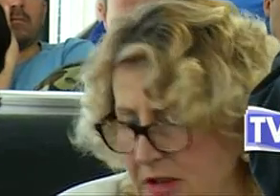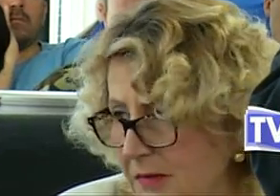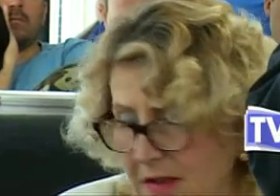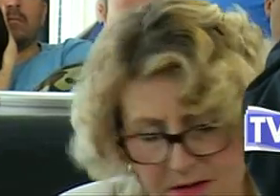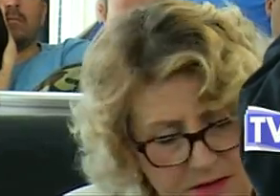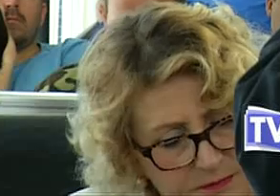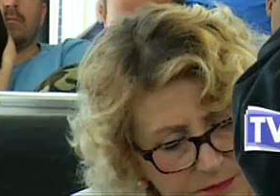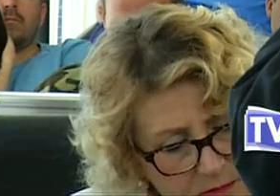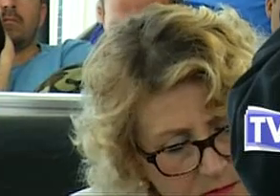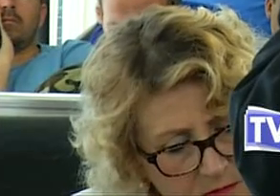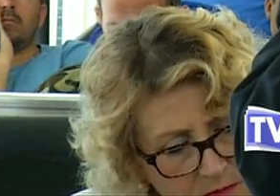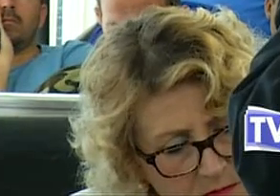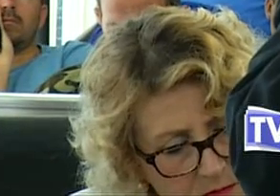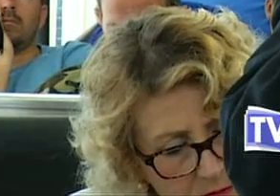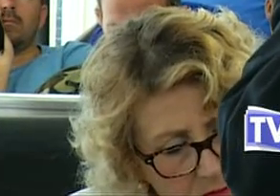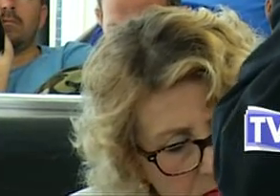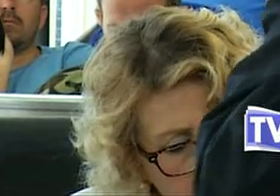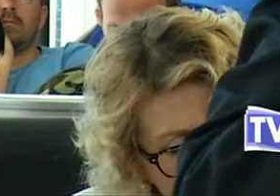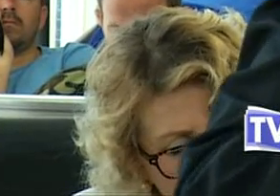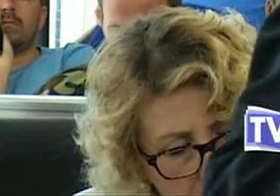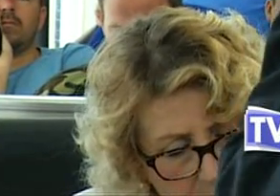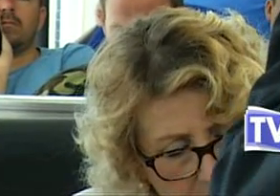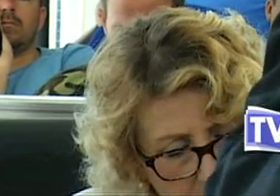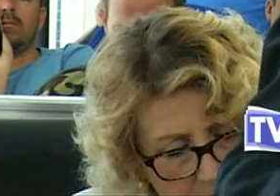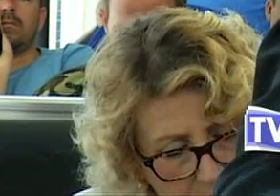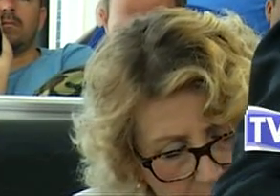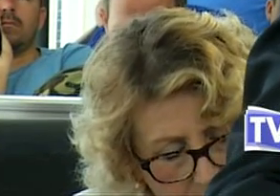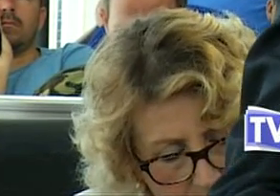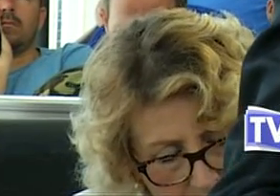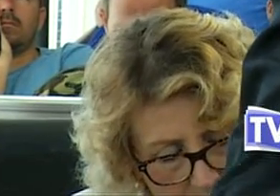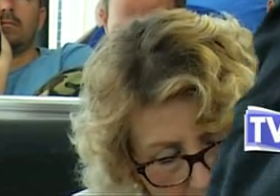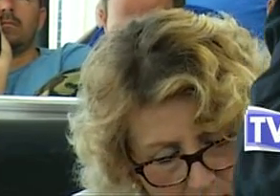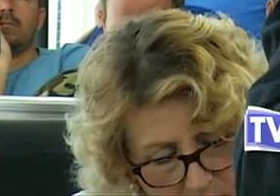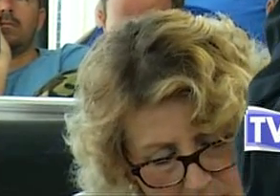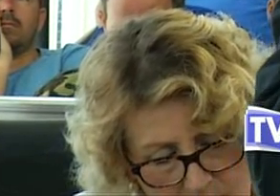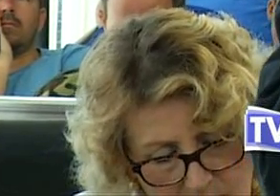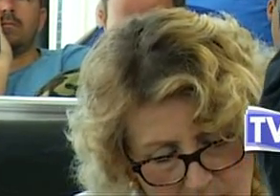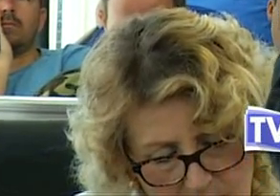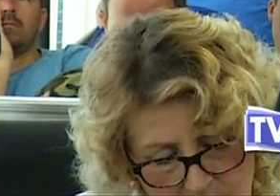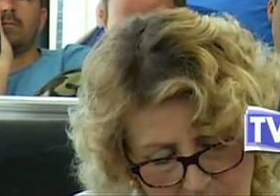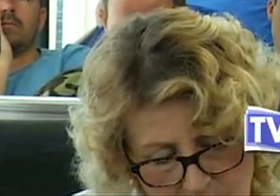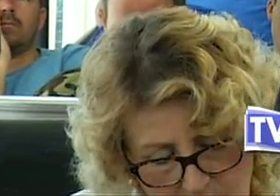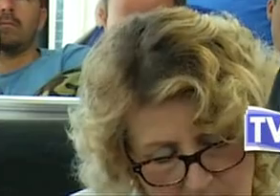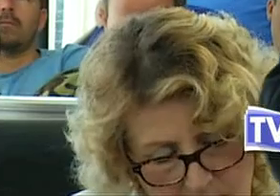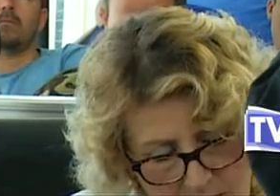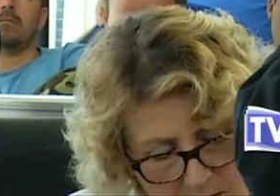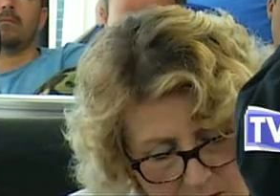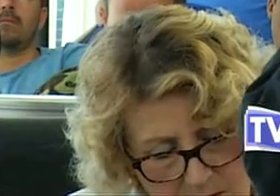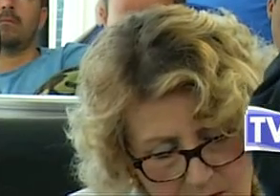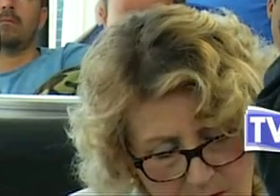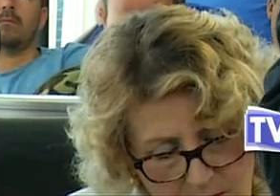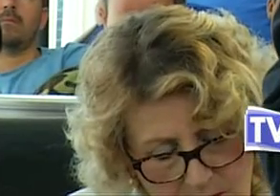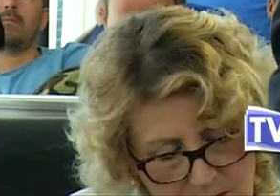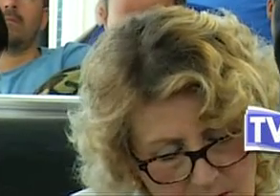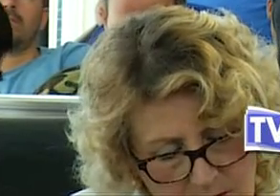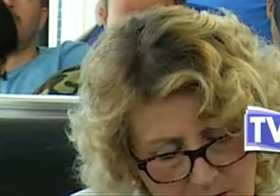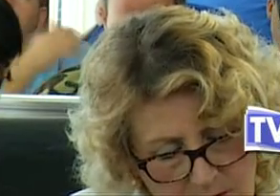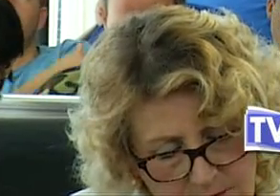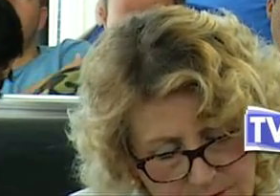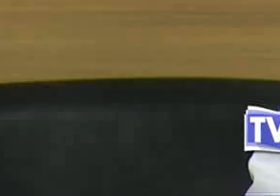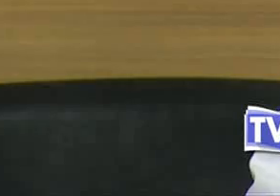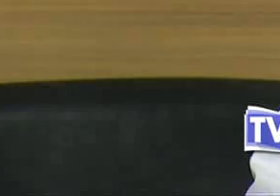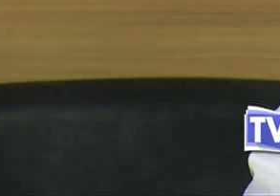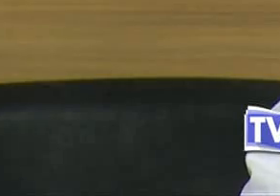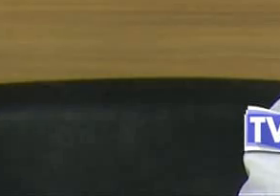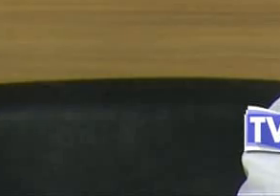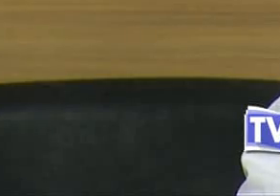presidente. Obrigado, senhor presidente, pelo... Eu vi o João fazendo uma observação importante. Só para poder finalizar, um minutinho só, vereador. Você sabe o que...